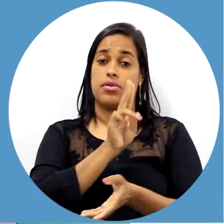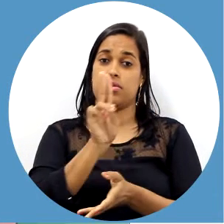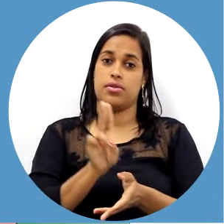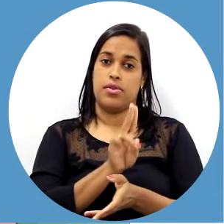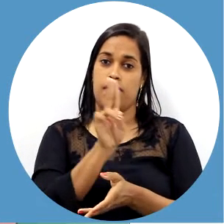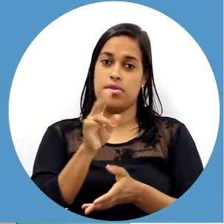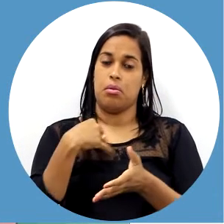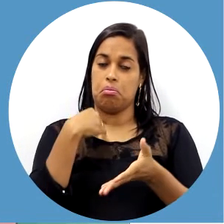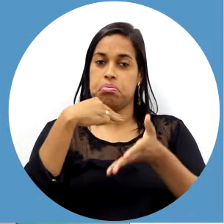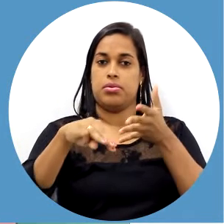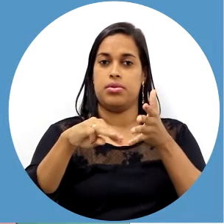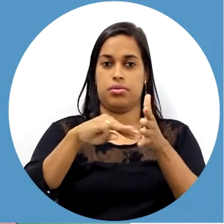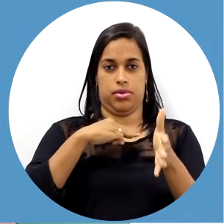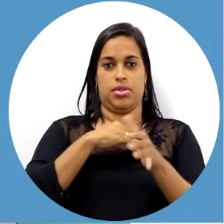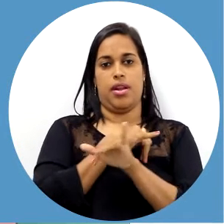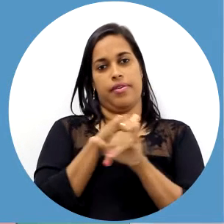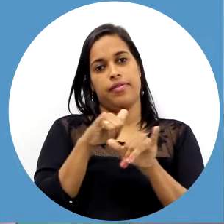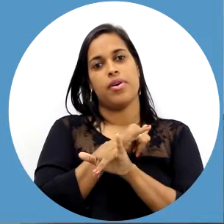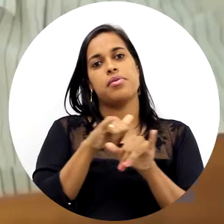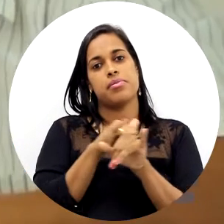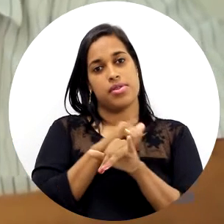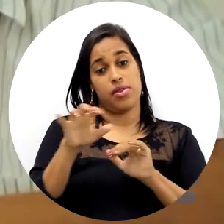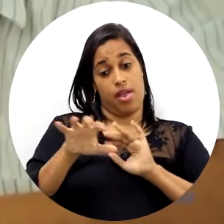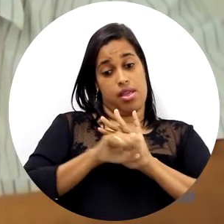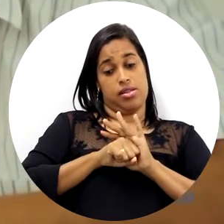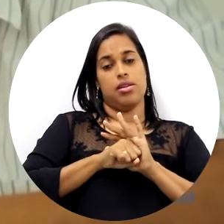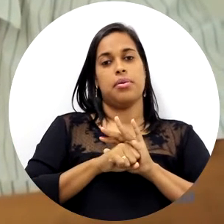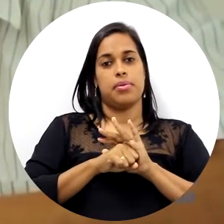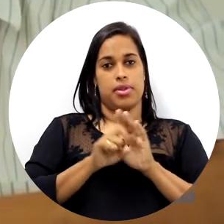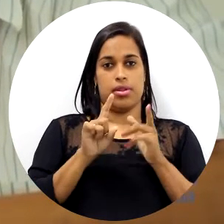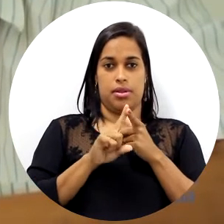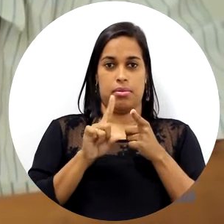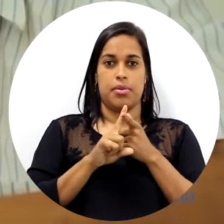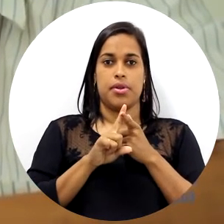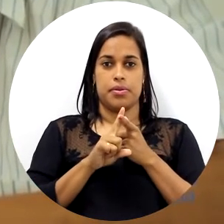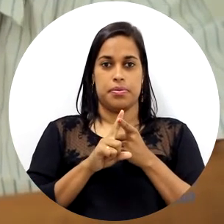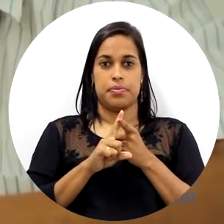utilizar para poder enviar informação e o receptor receber.